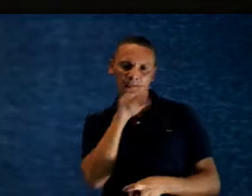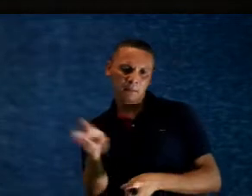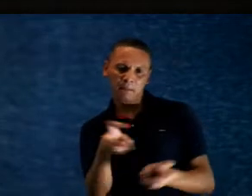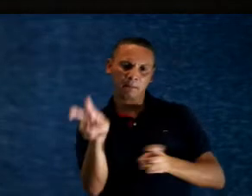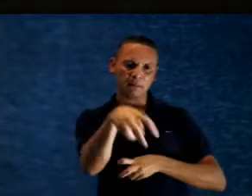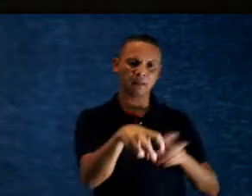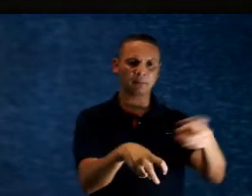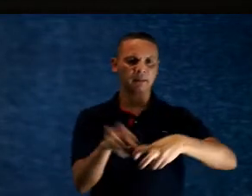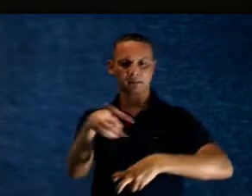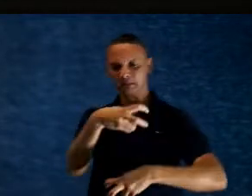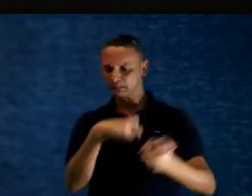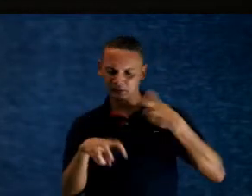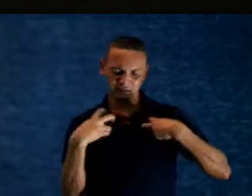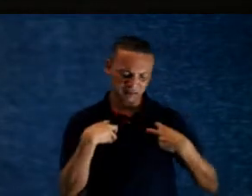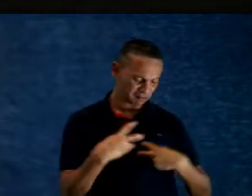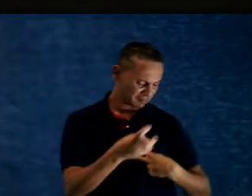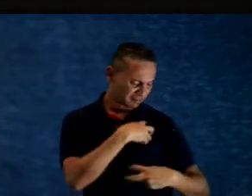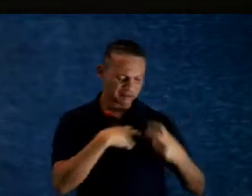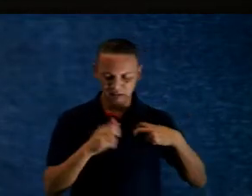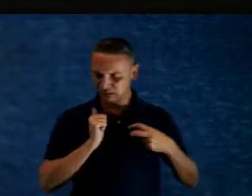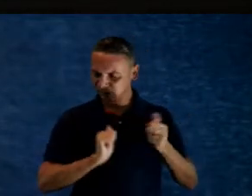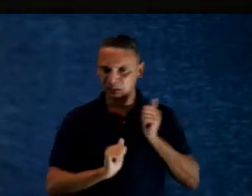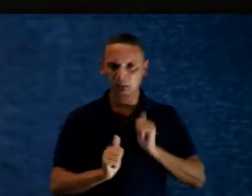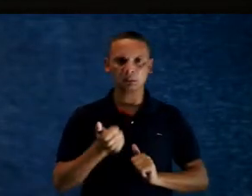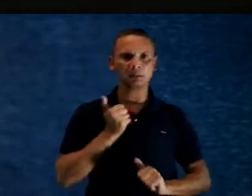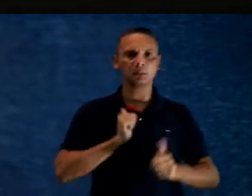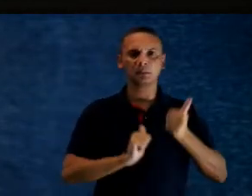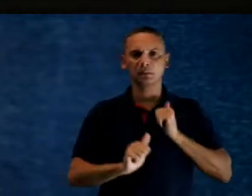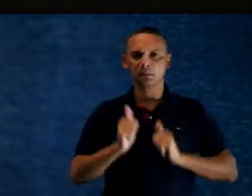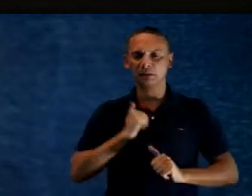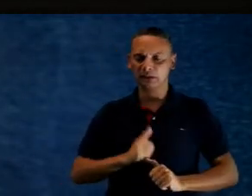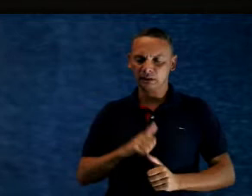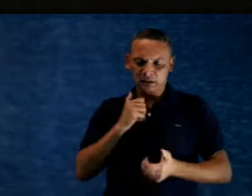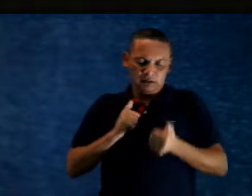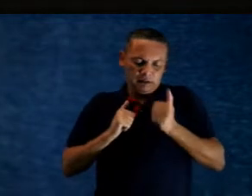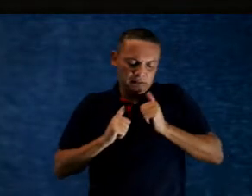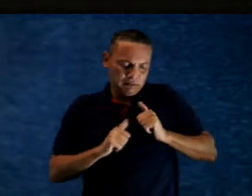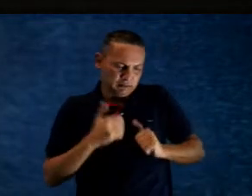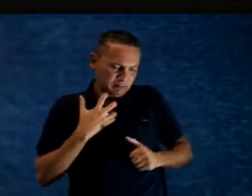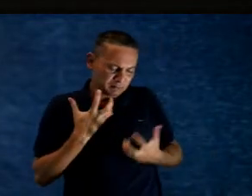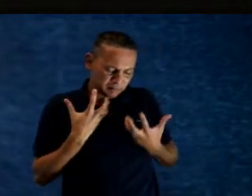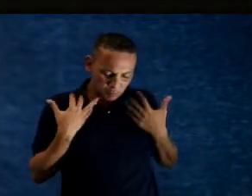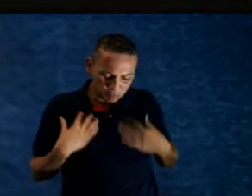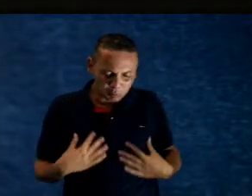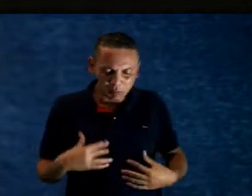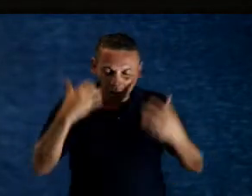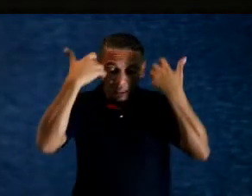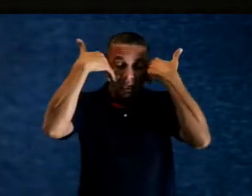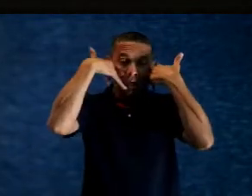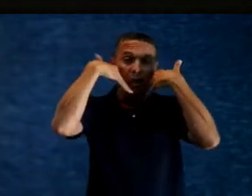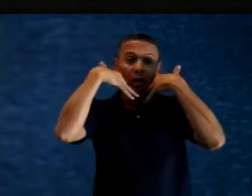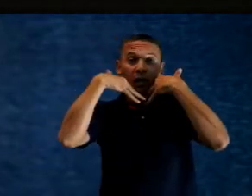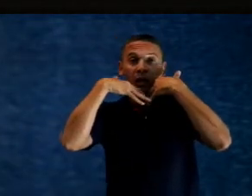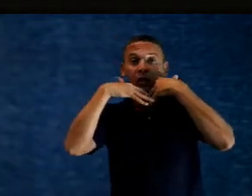cama, qualquer movimento dói, preciso cuidar-me, preservar-me. Concentro-me no esforço único, sou